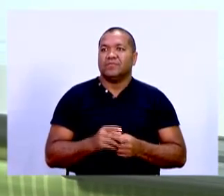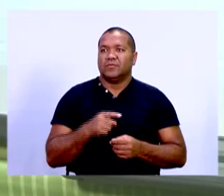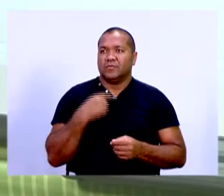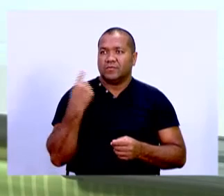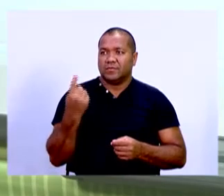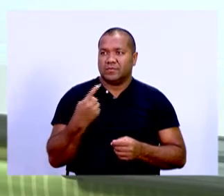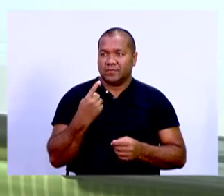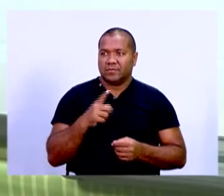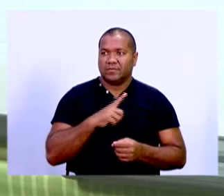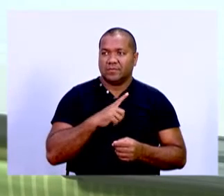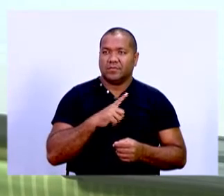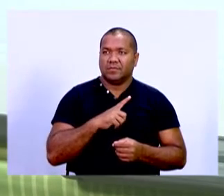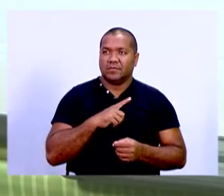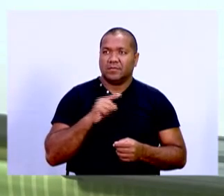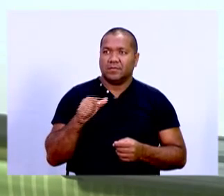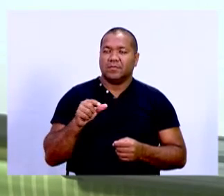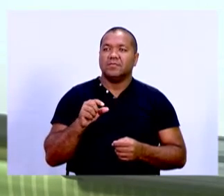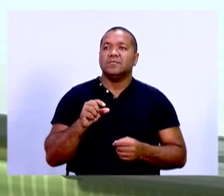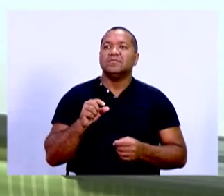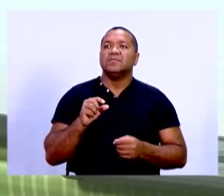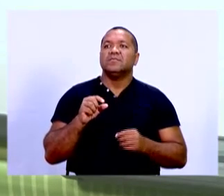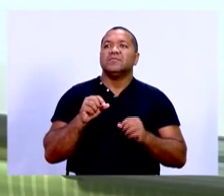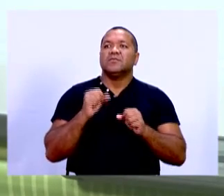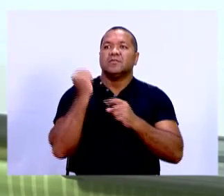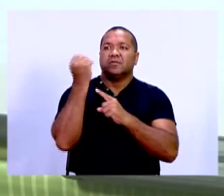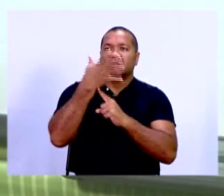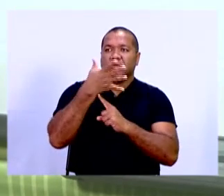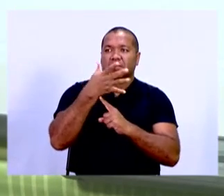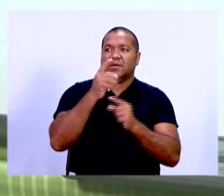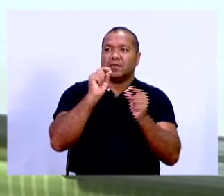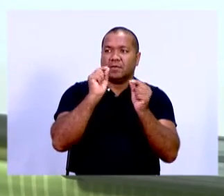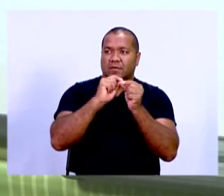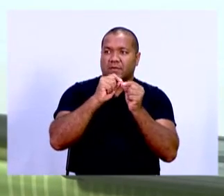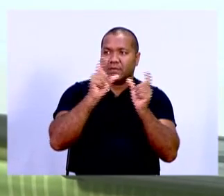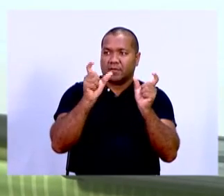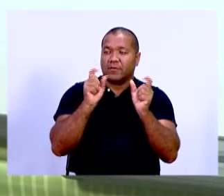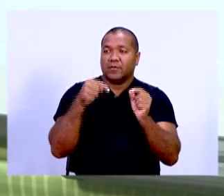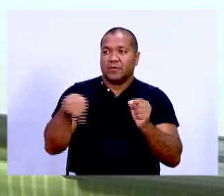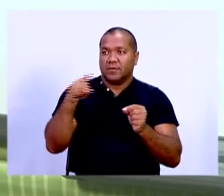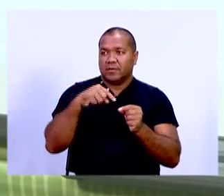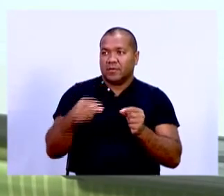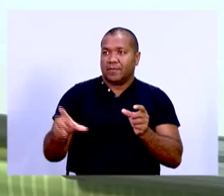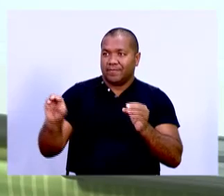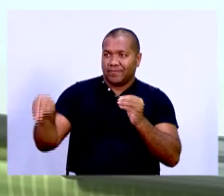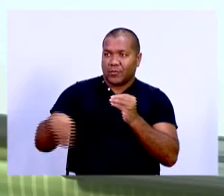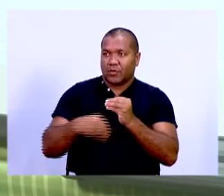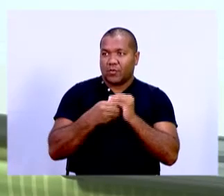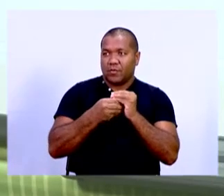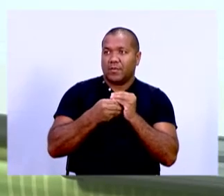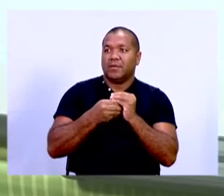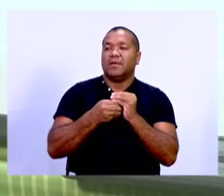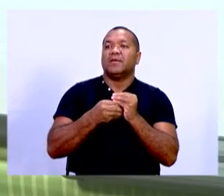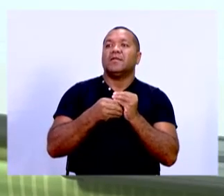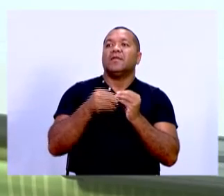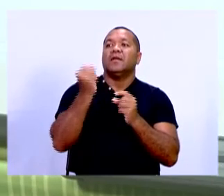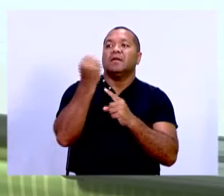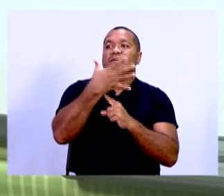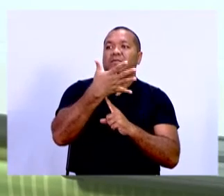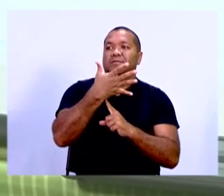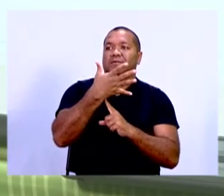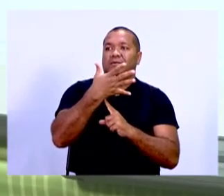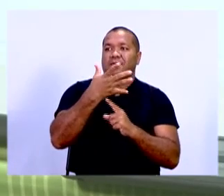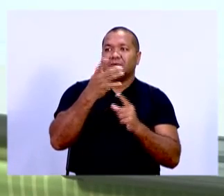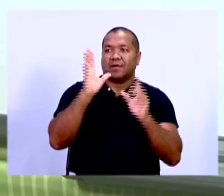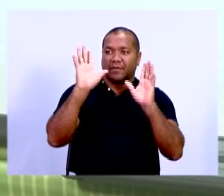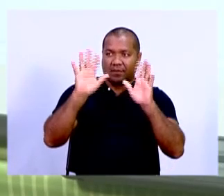desses diagramas que nós fizemos, vocês vão complementar os nossos diagramas que nós acabamos